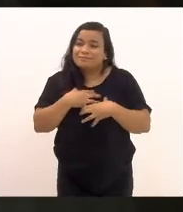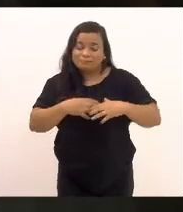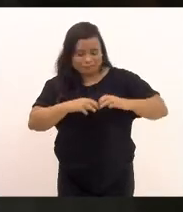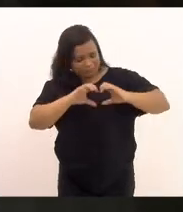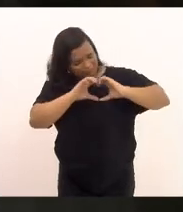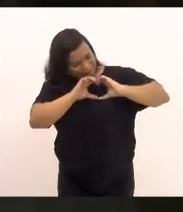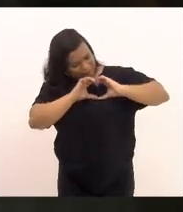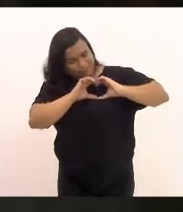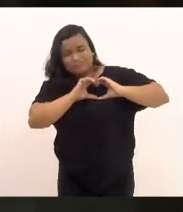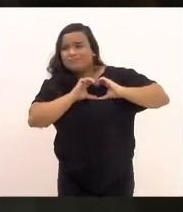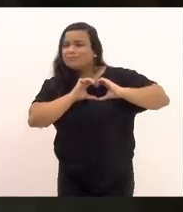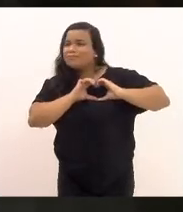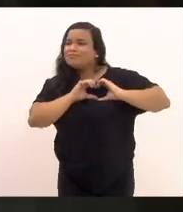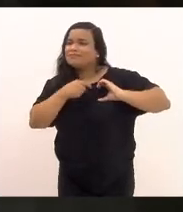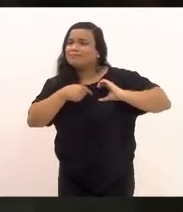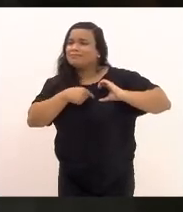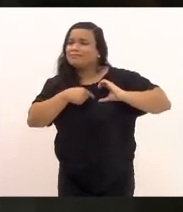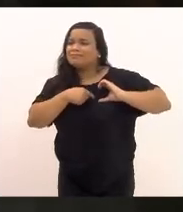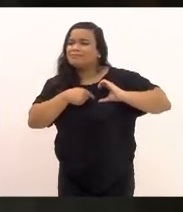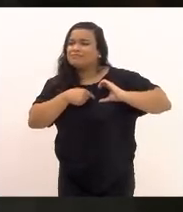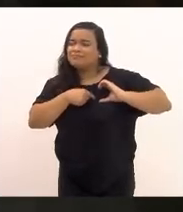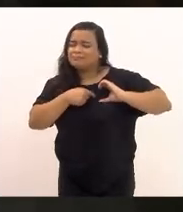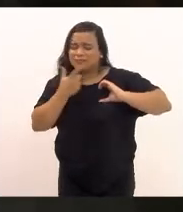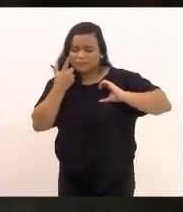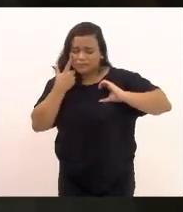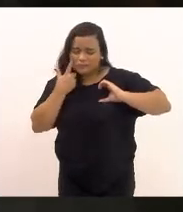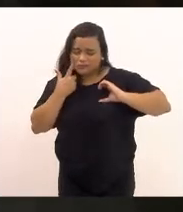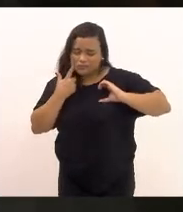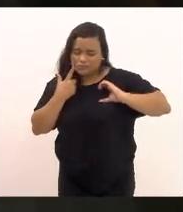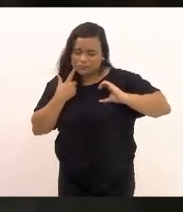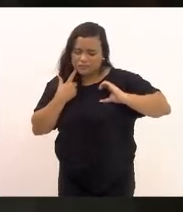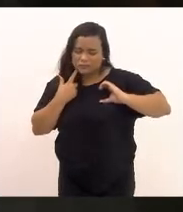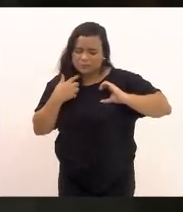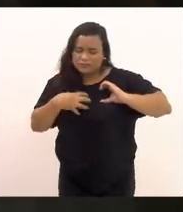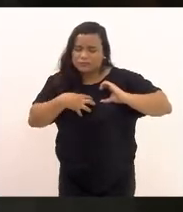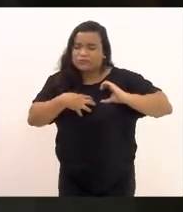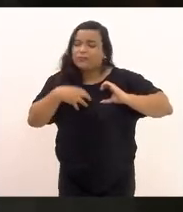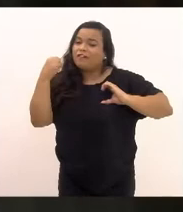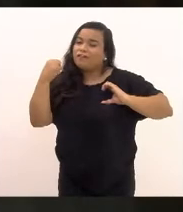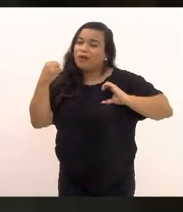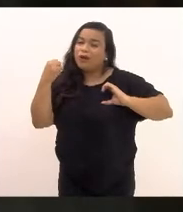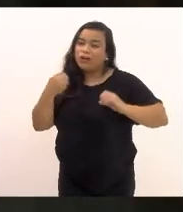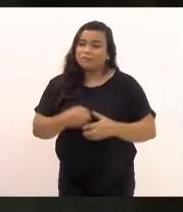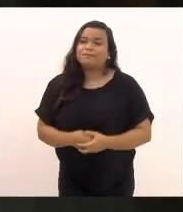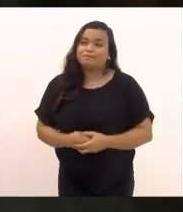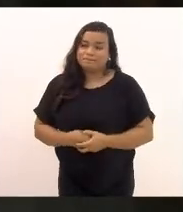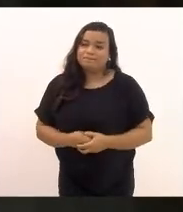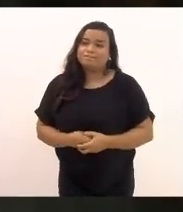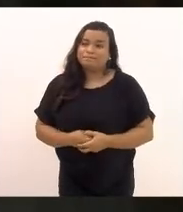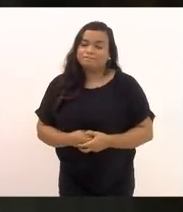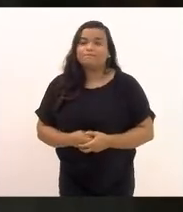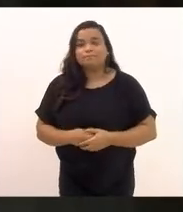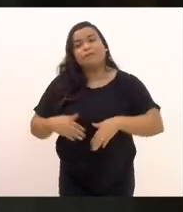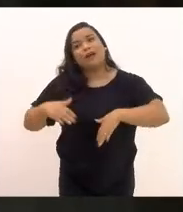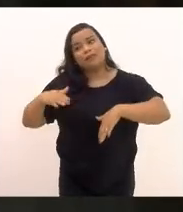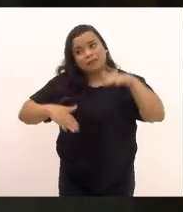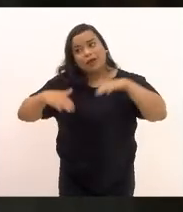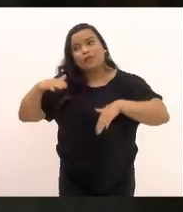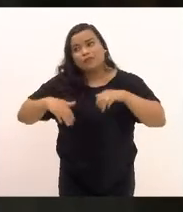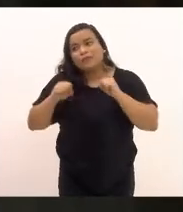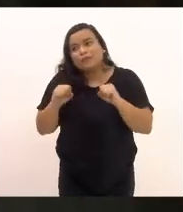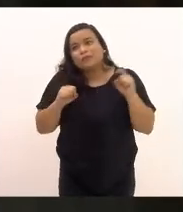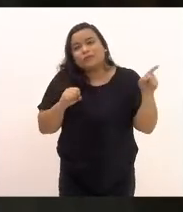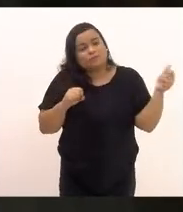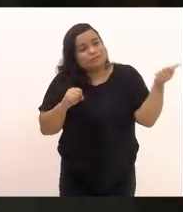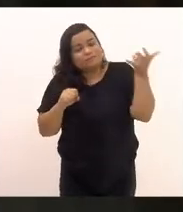coração em lágrimas. Talvez Vossa Excelência possa me dizer que, talvez